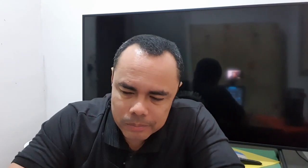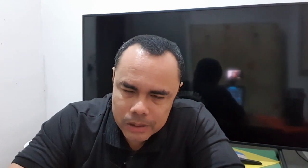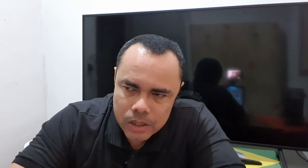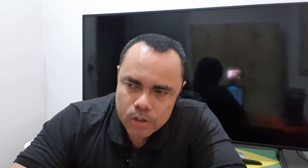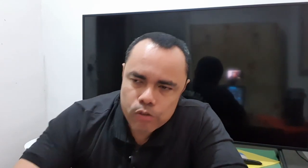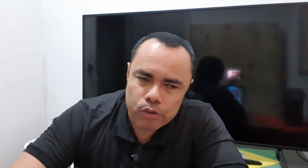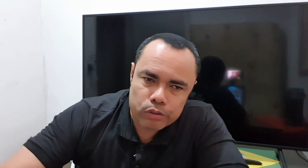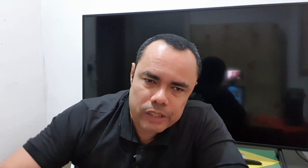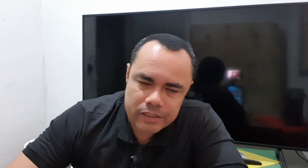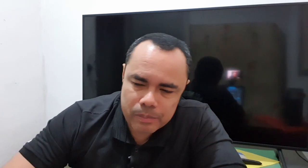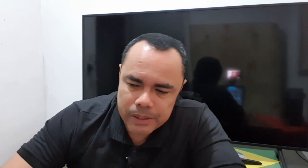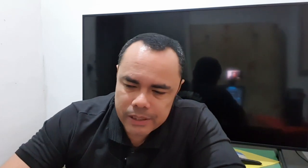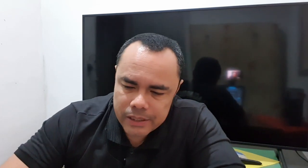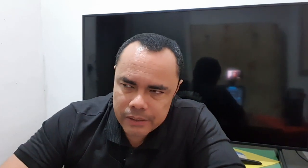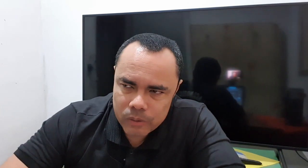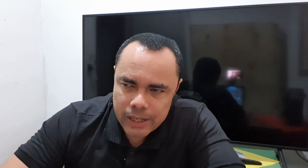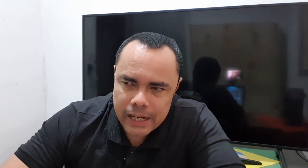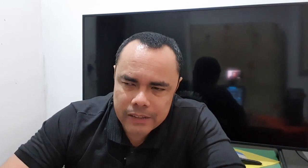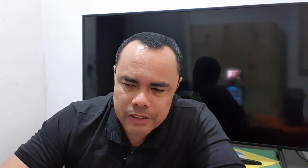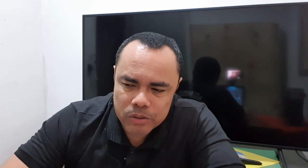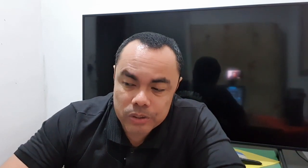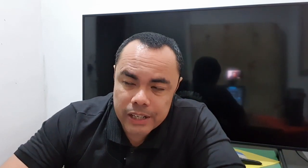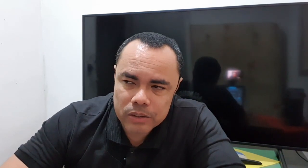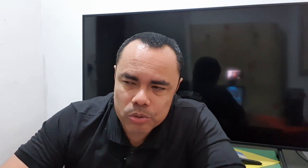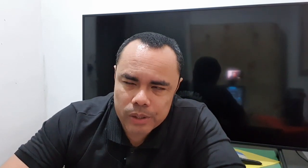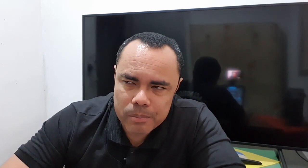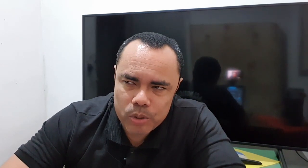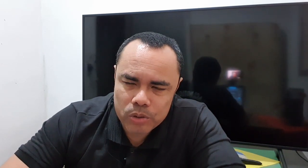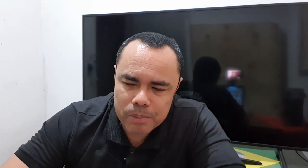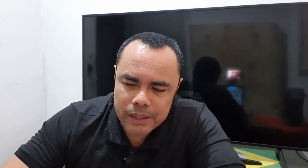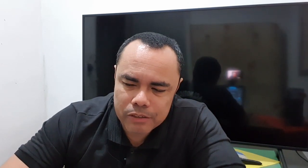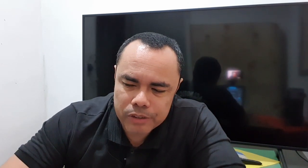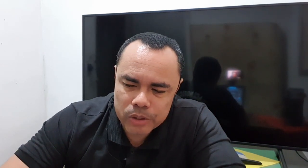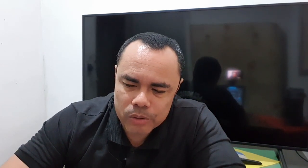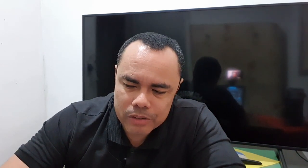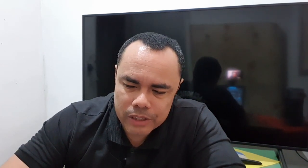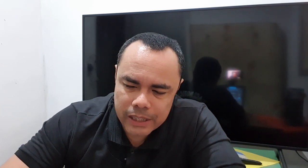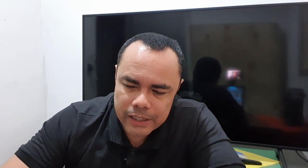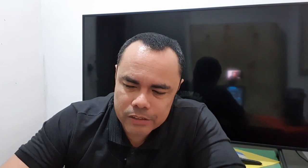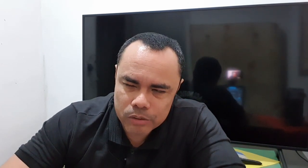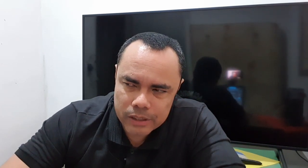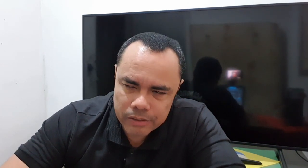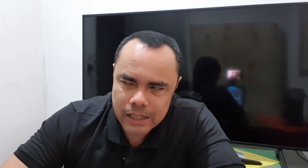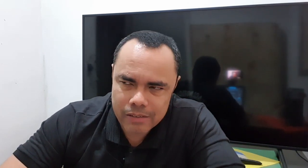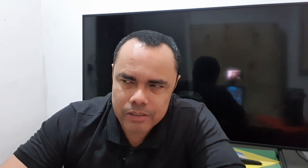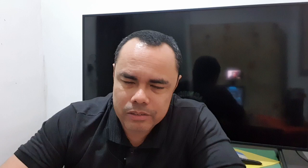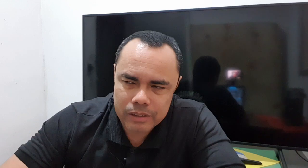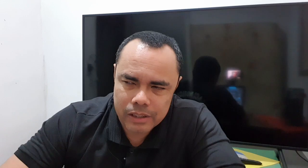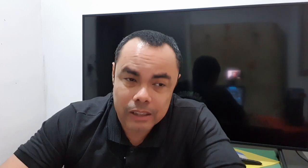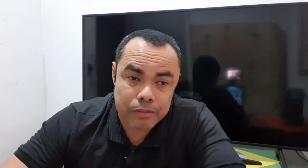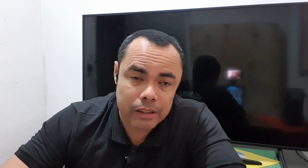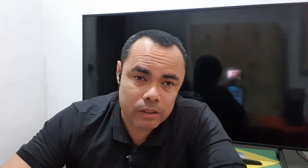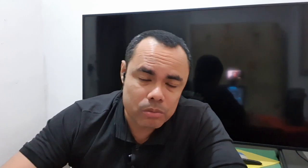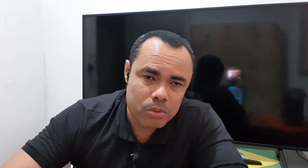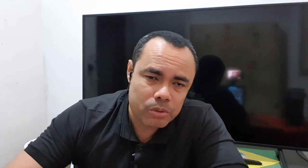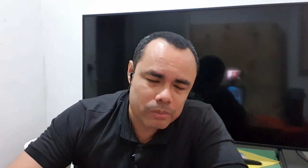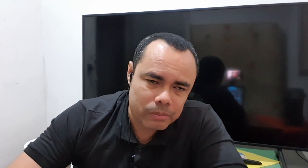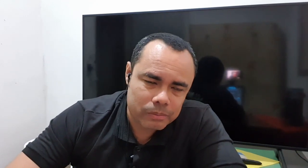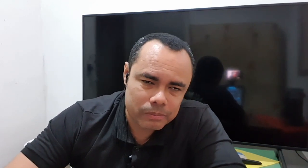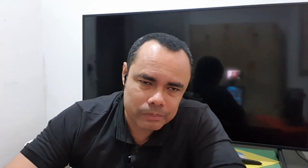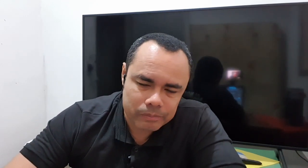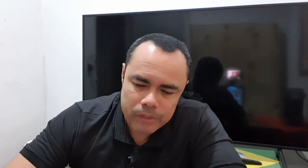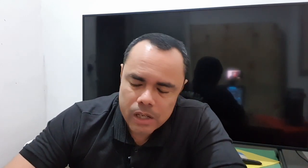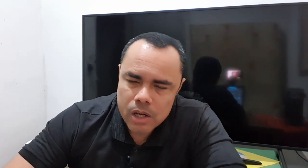Comentários. Júlio César Pereira, o caráter do traidor é muito bem definido, as recaídas são inevitáveis. Ele está falando do